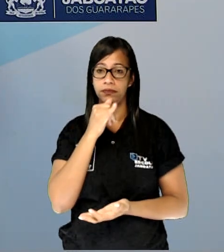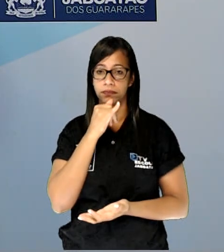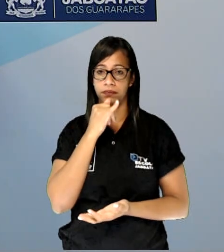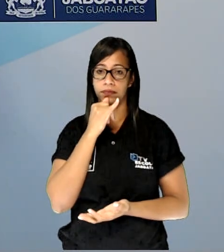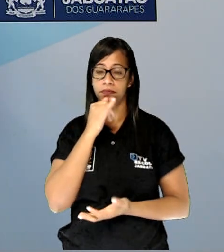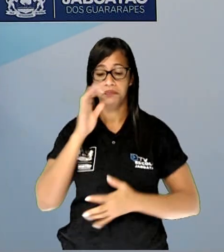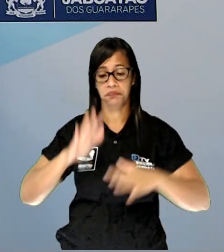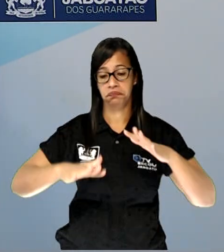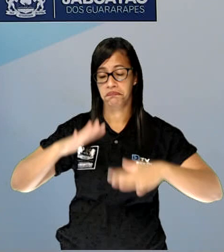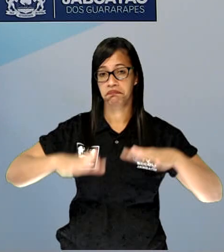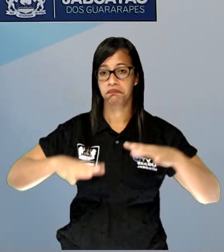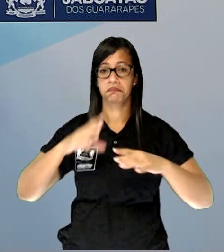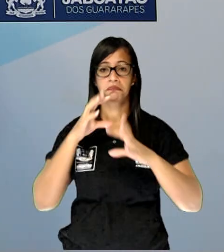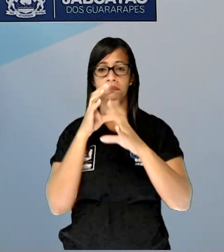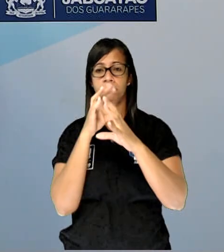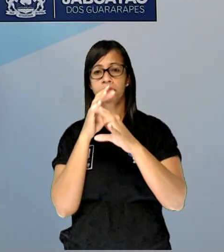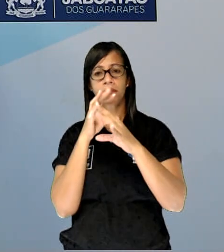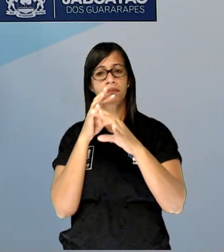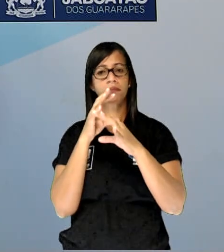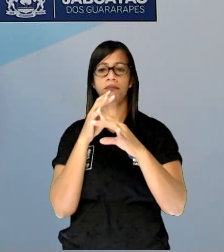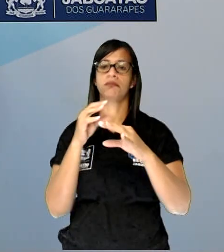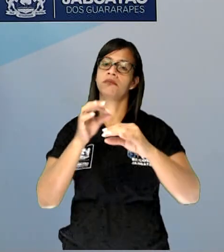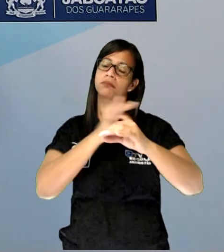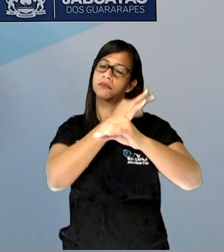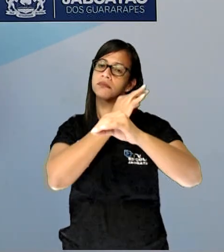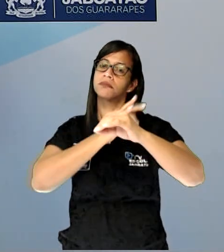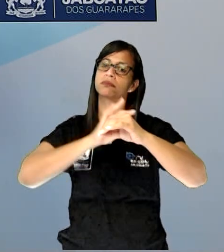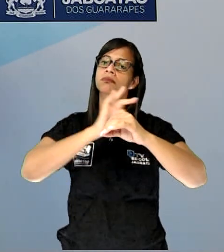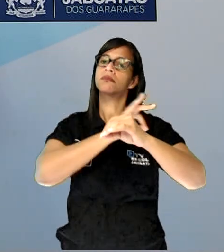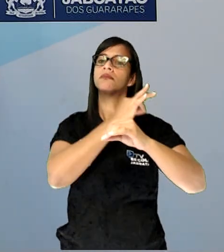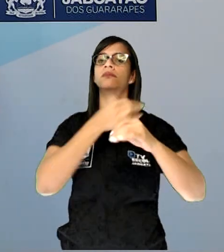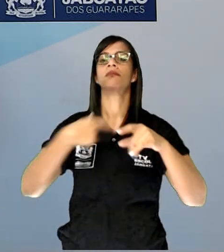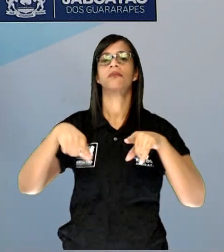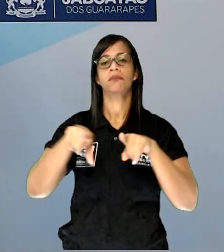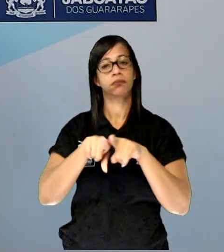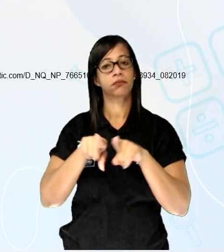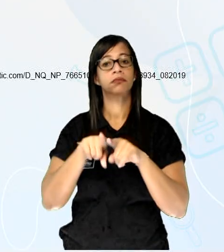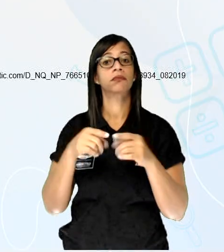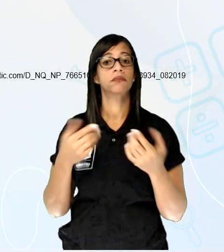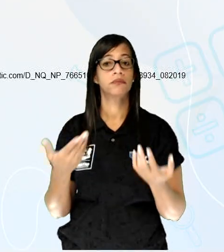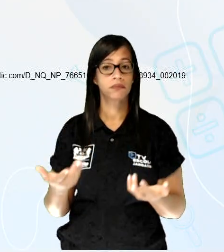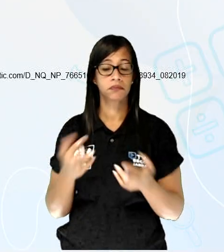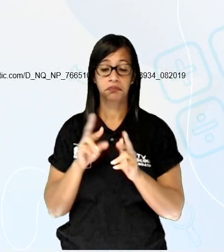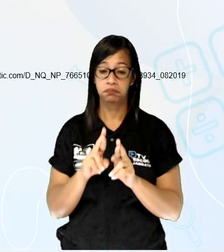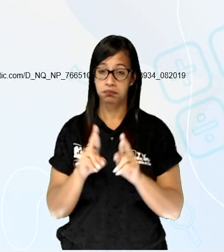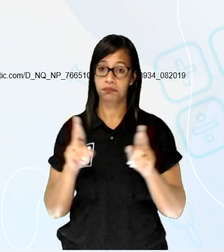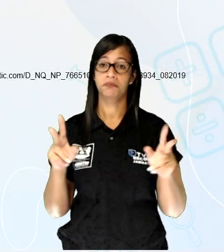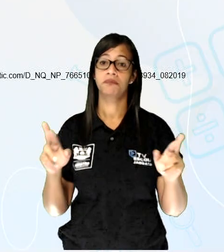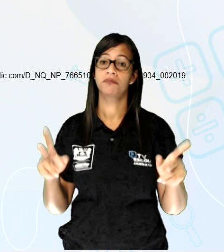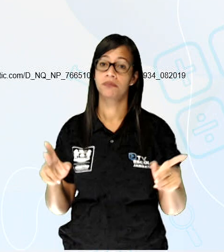musicais, né? Os instrumentos musicais, eles produzem diferentes sons, né?